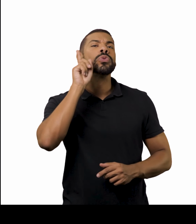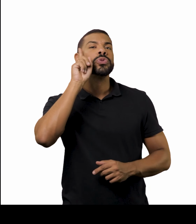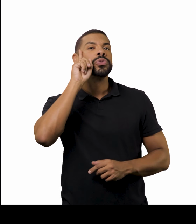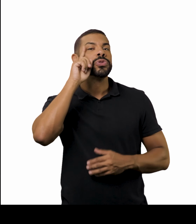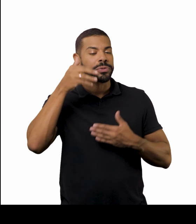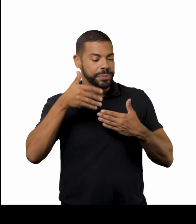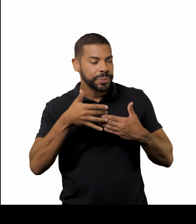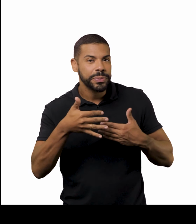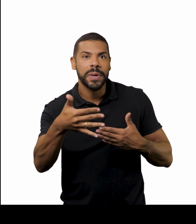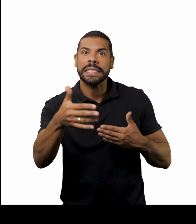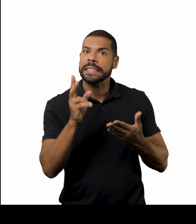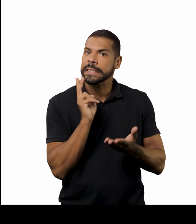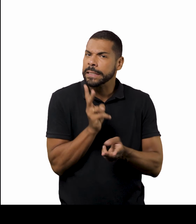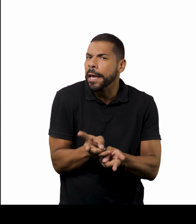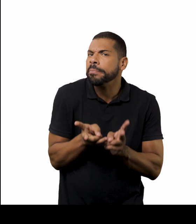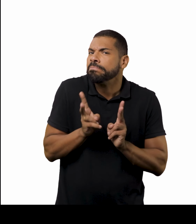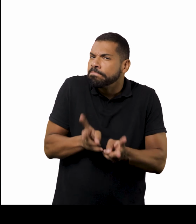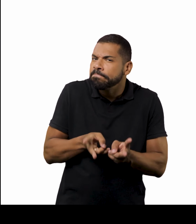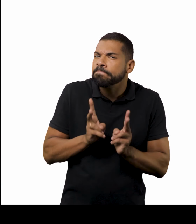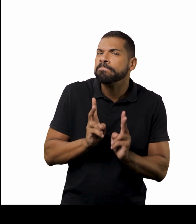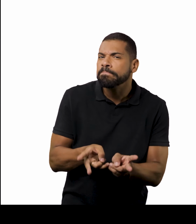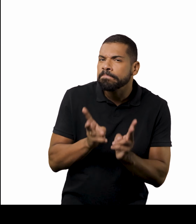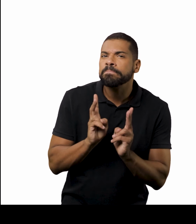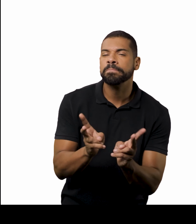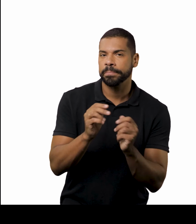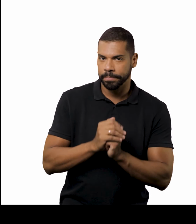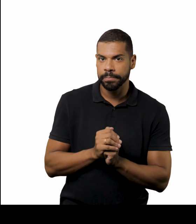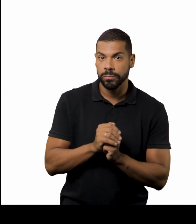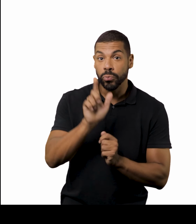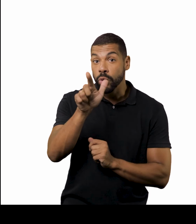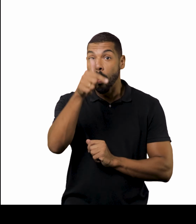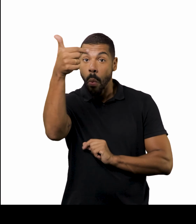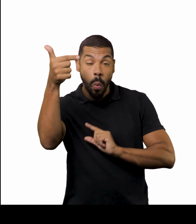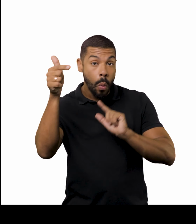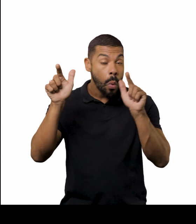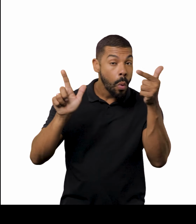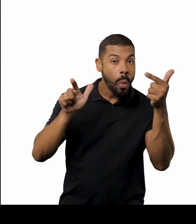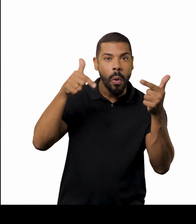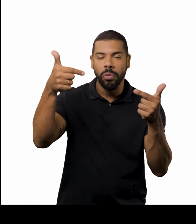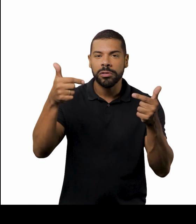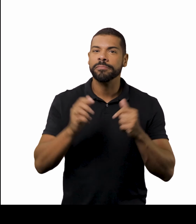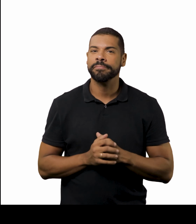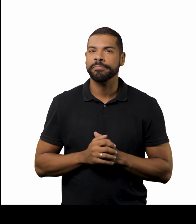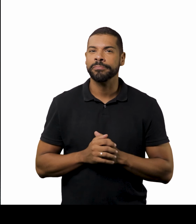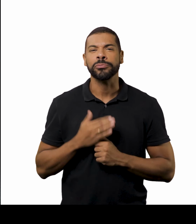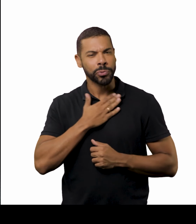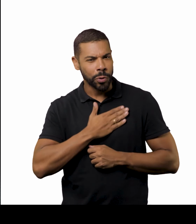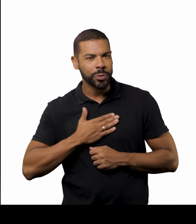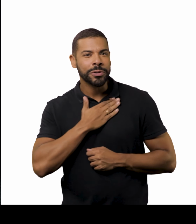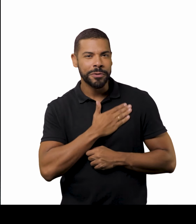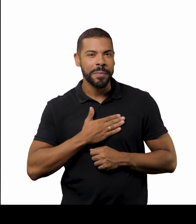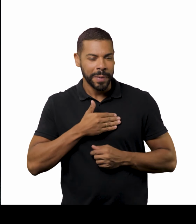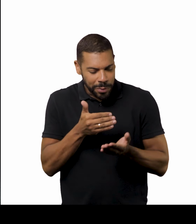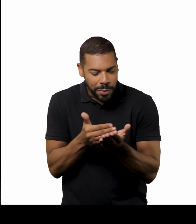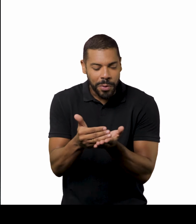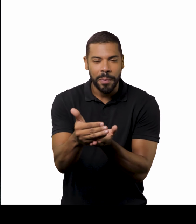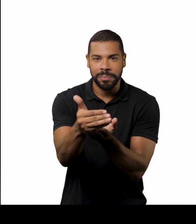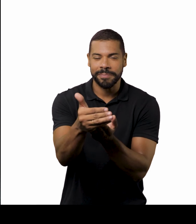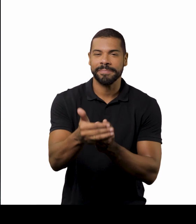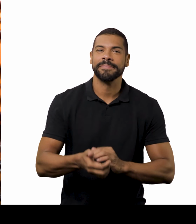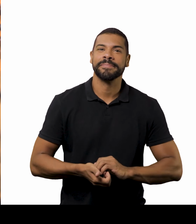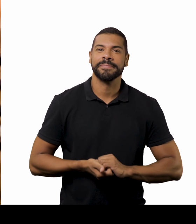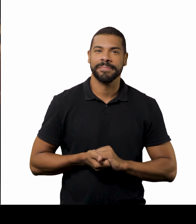eram esses cotidianos que sempre foram apresentados nesses espaços. Então a gente trazer isso de uma outra forma é algo que interessou a gente desde o